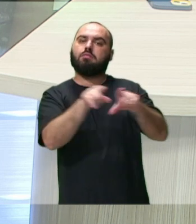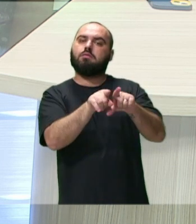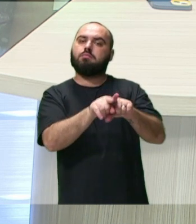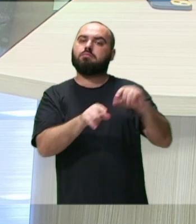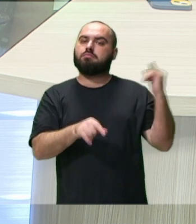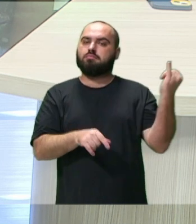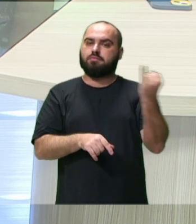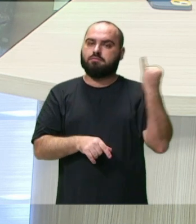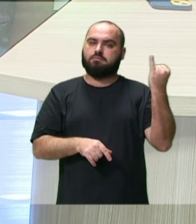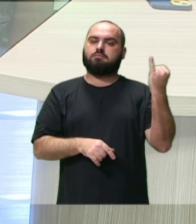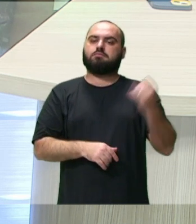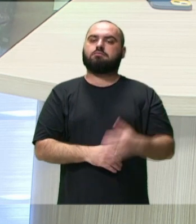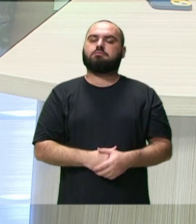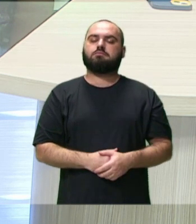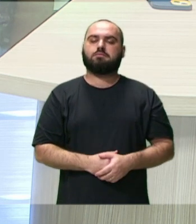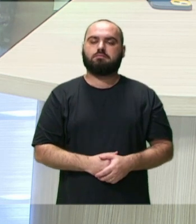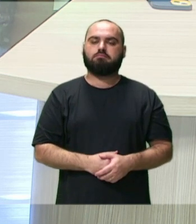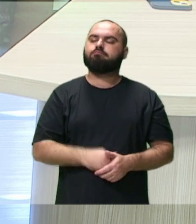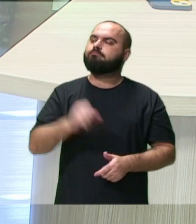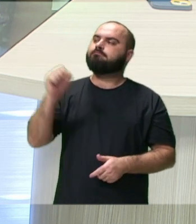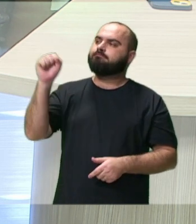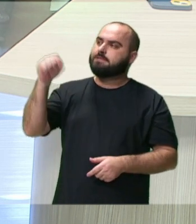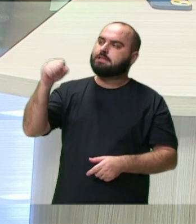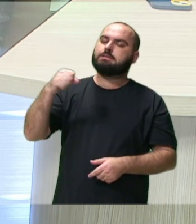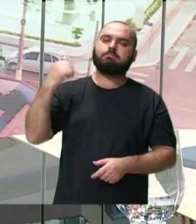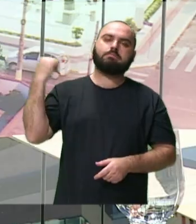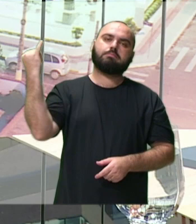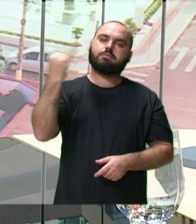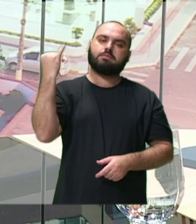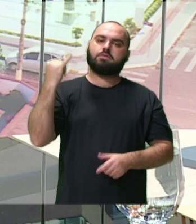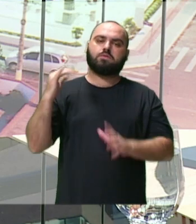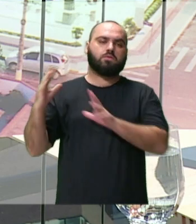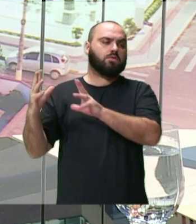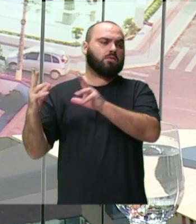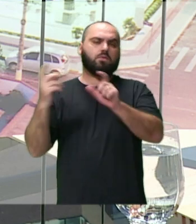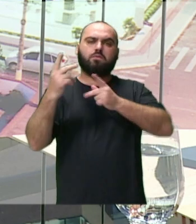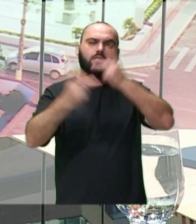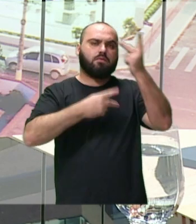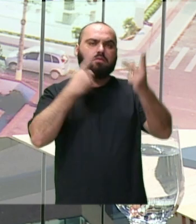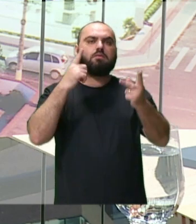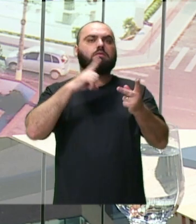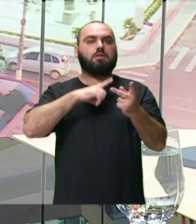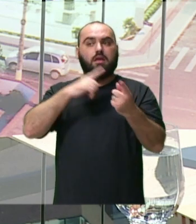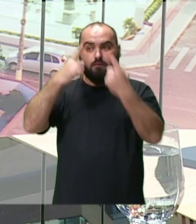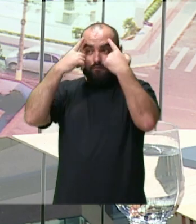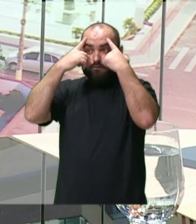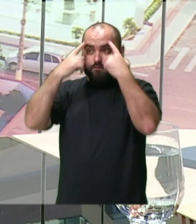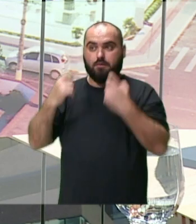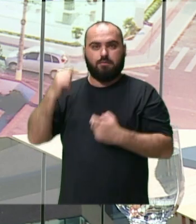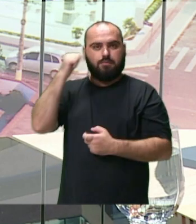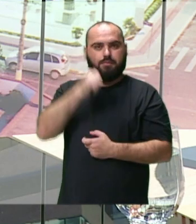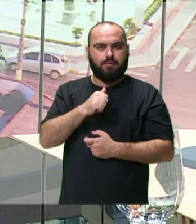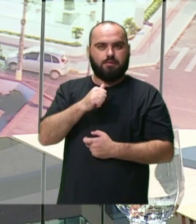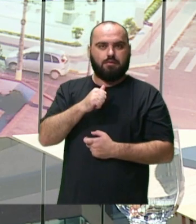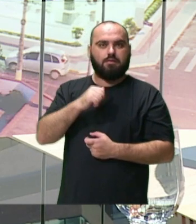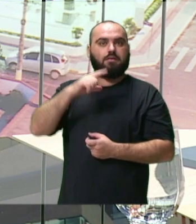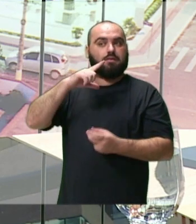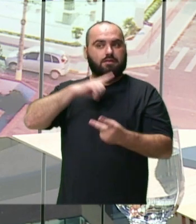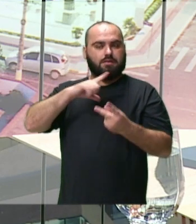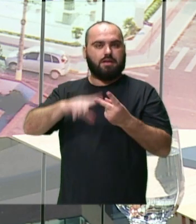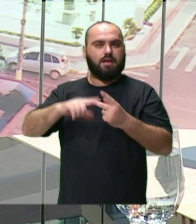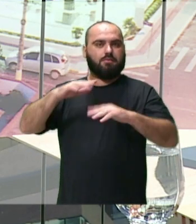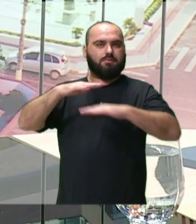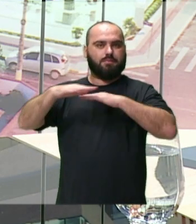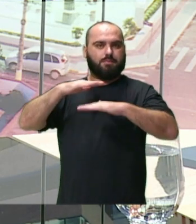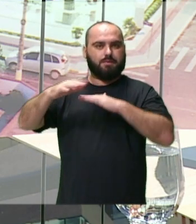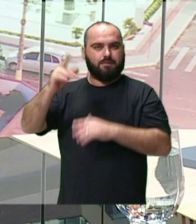importantes. São importantes, quase todos que tu falasse ali têm a ver ainda com a violência da mulher, mas tem uma mobilização que a